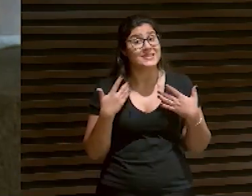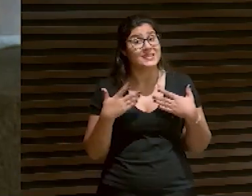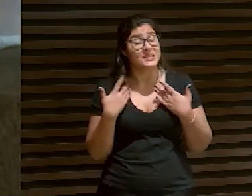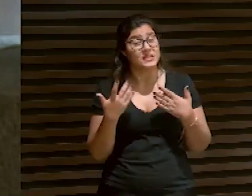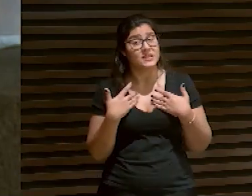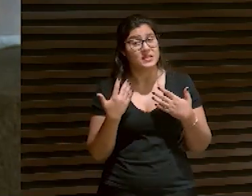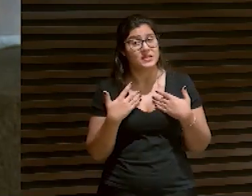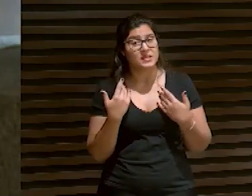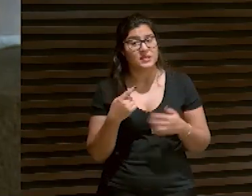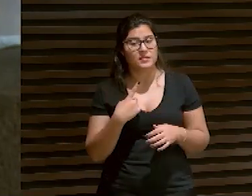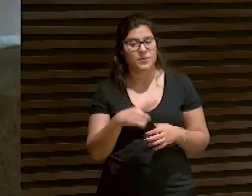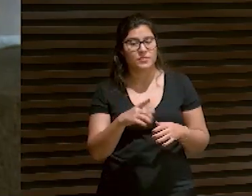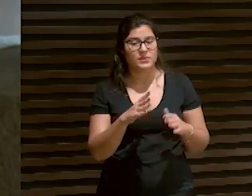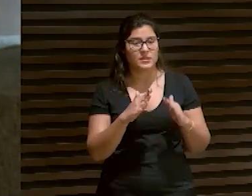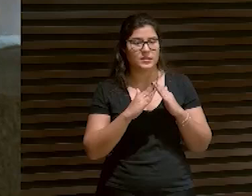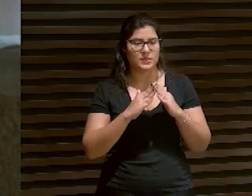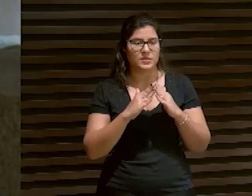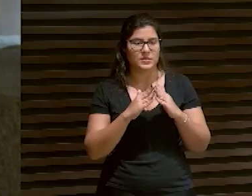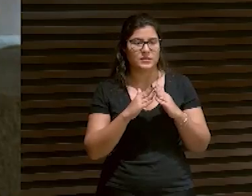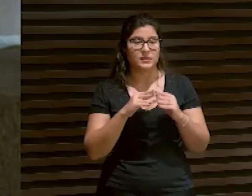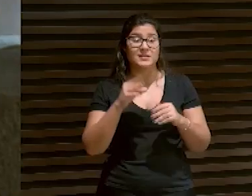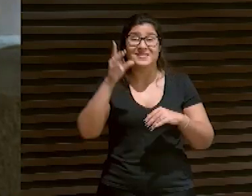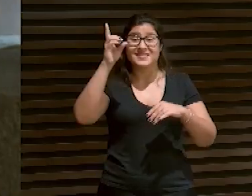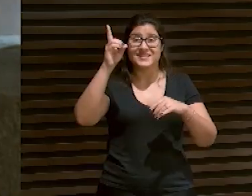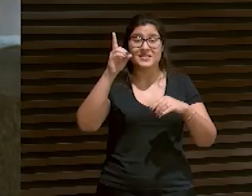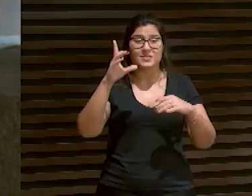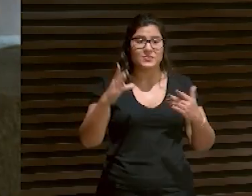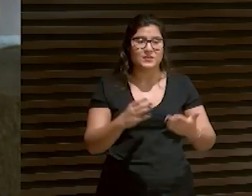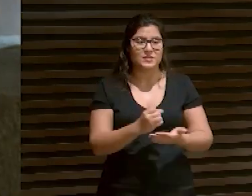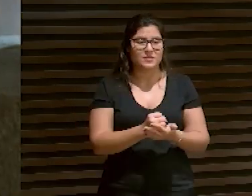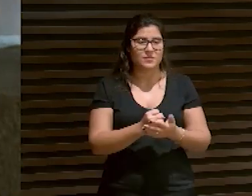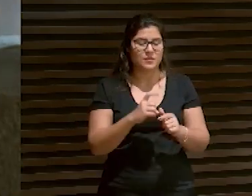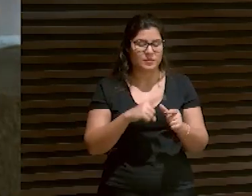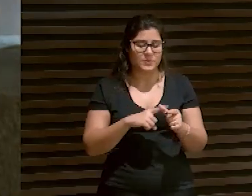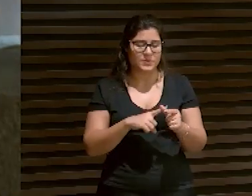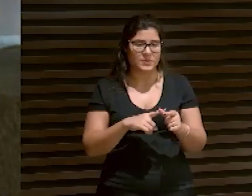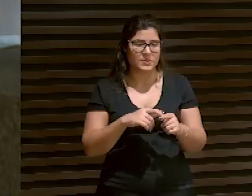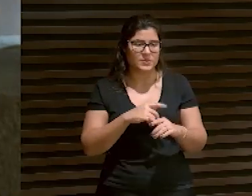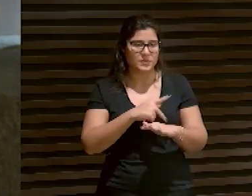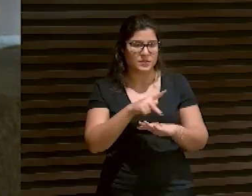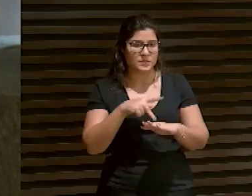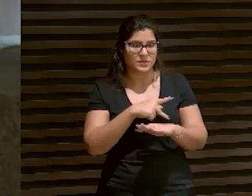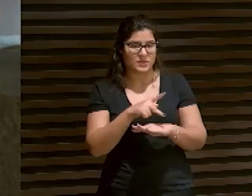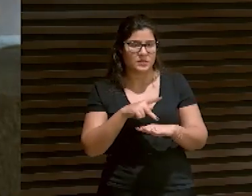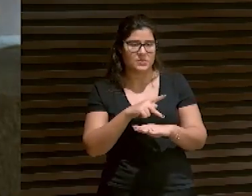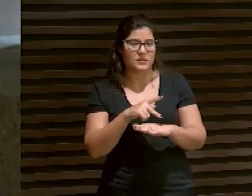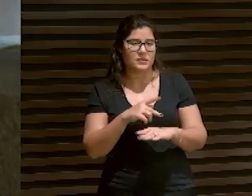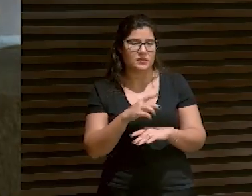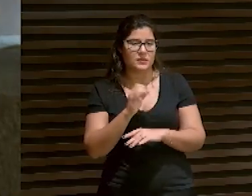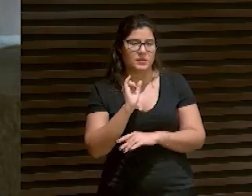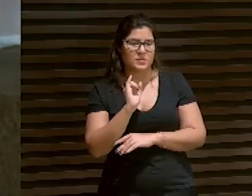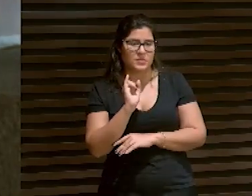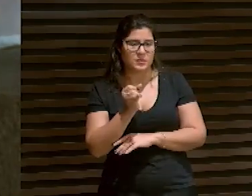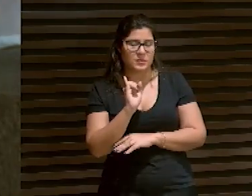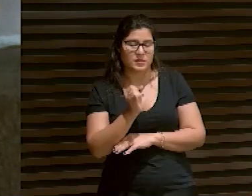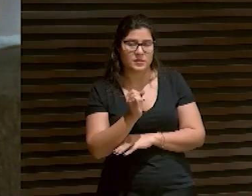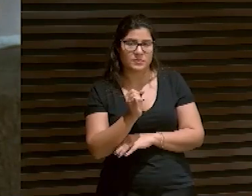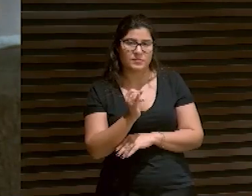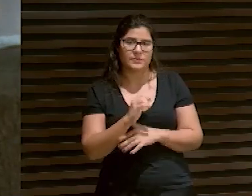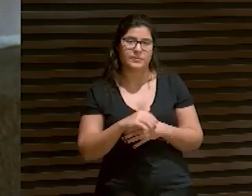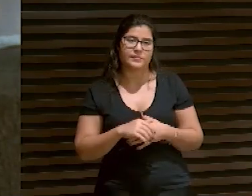dizendo, irmãos, Deus salvou uma outra nação pagã. A bondade de Deus está se manifestando por todo este